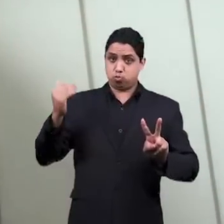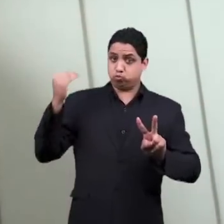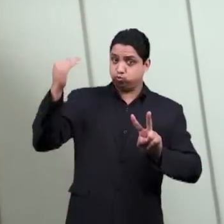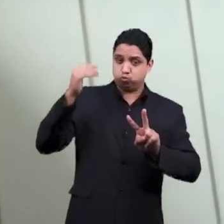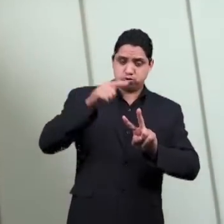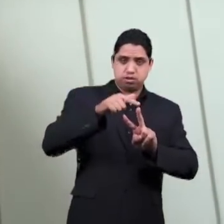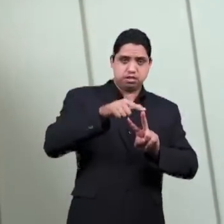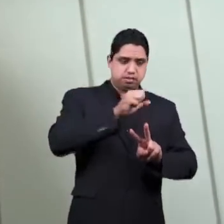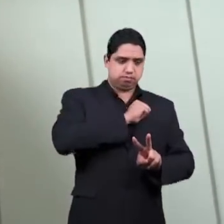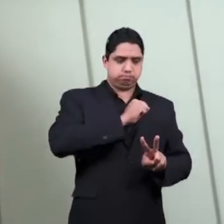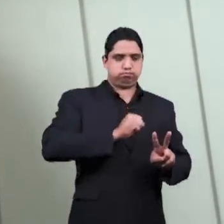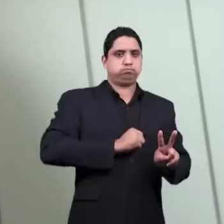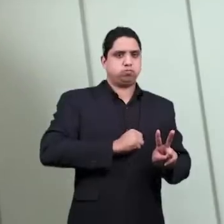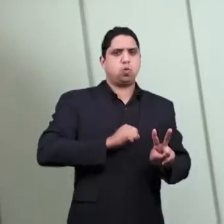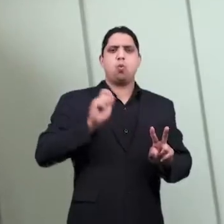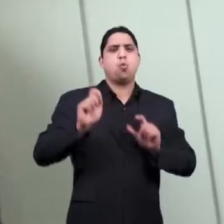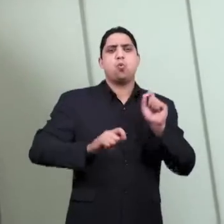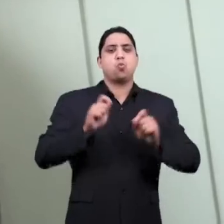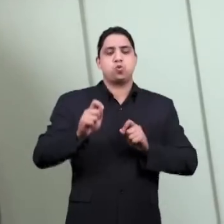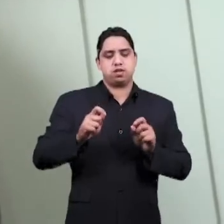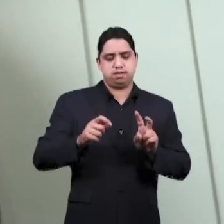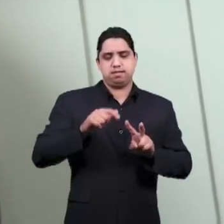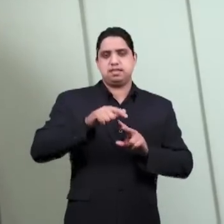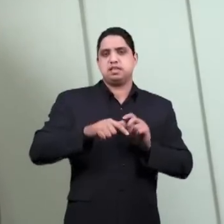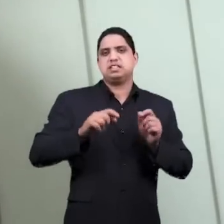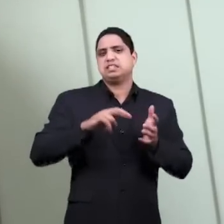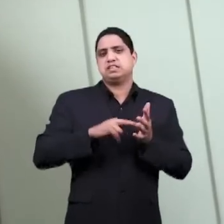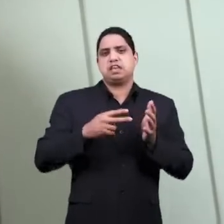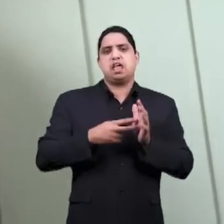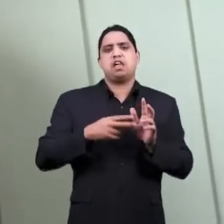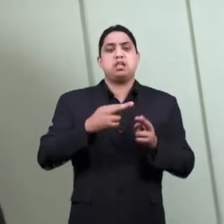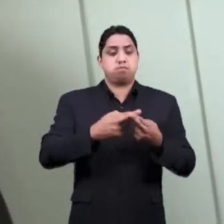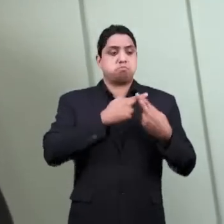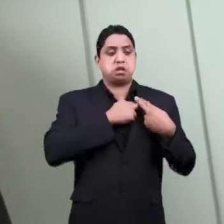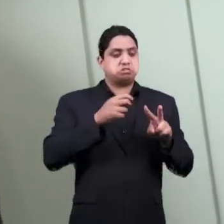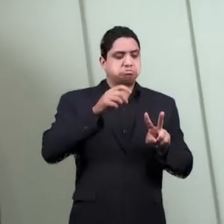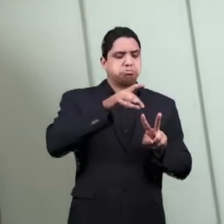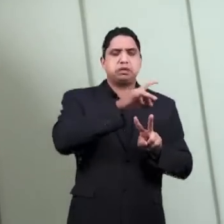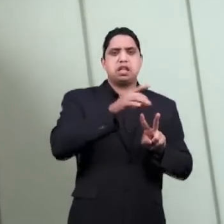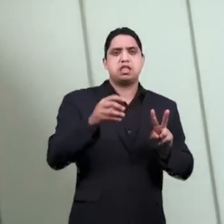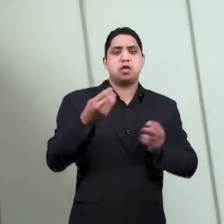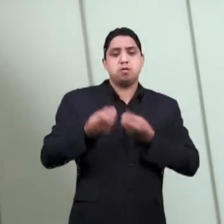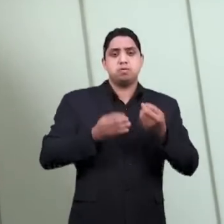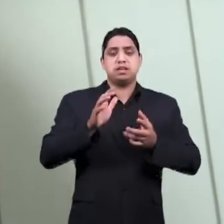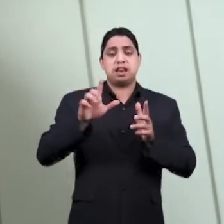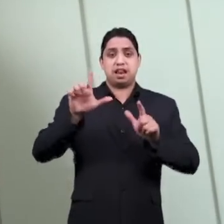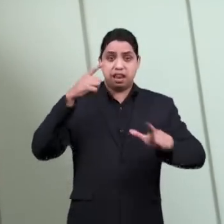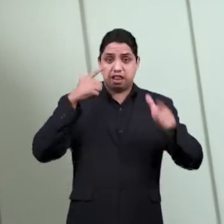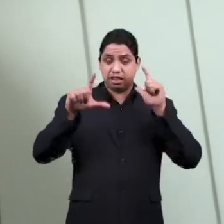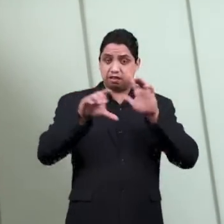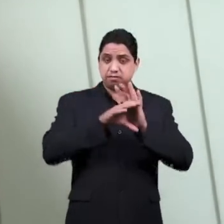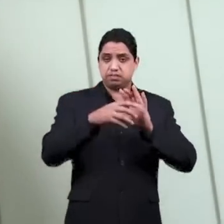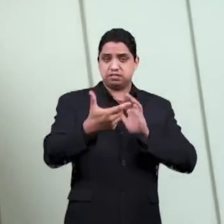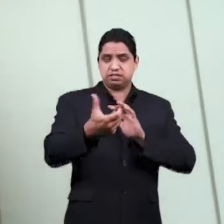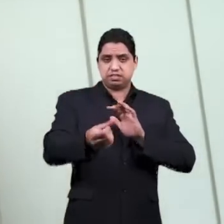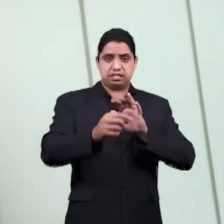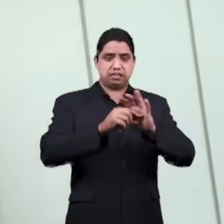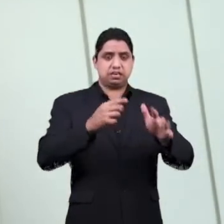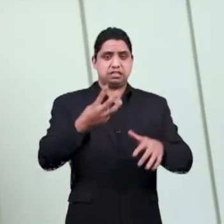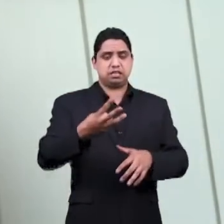o que era a função do sumo sacerdote, citando até Levítico capítulo 16, no verso 34. Muito